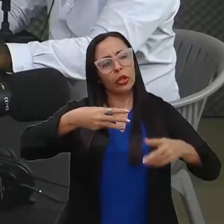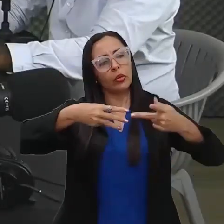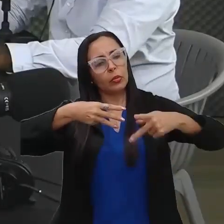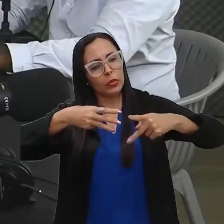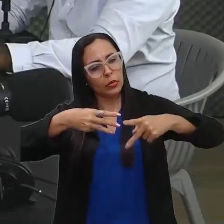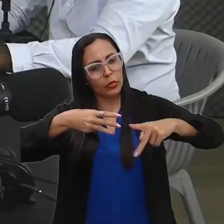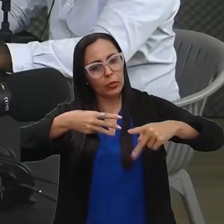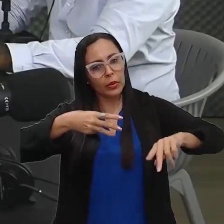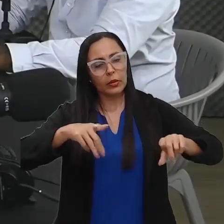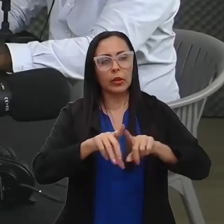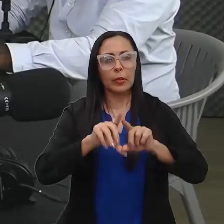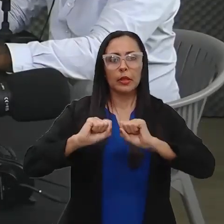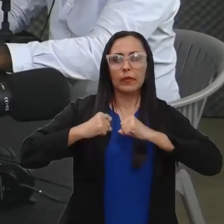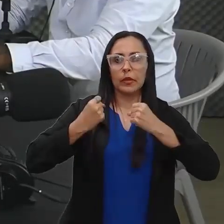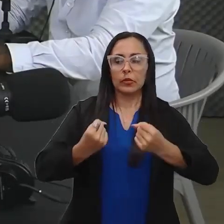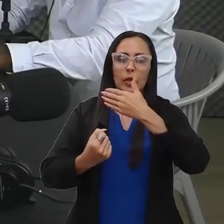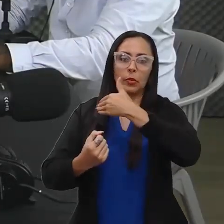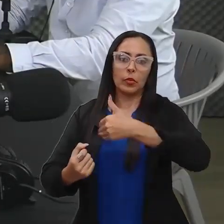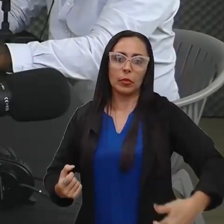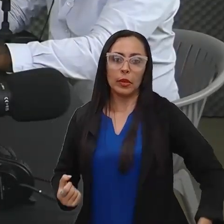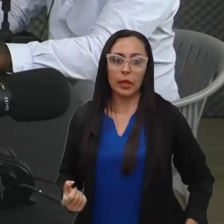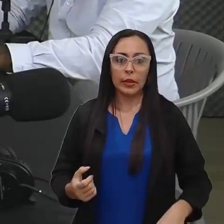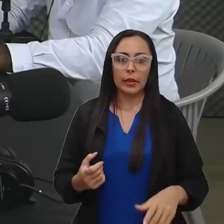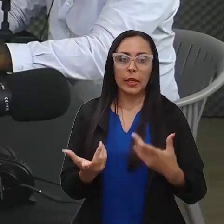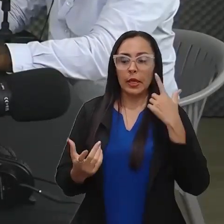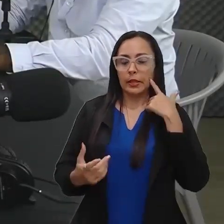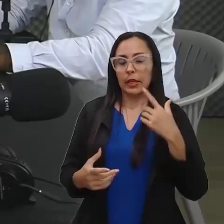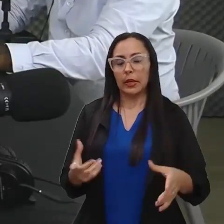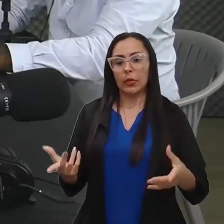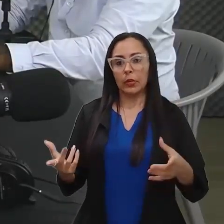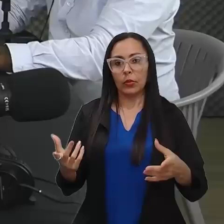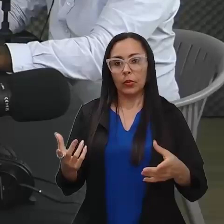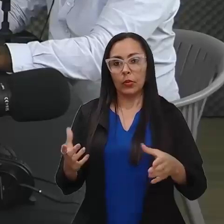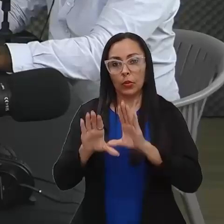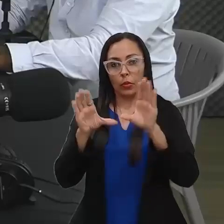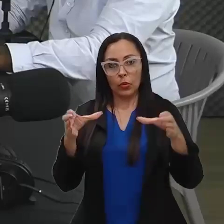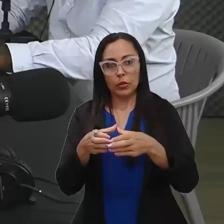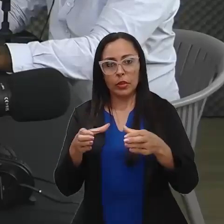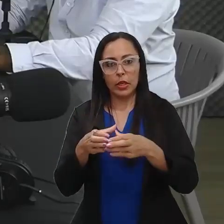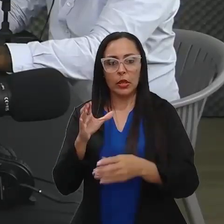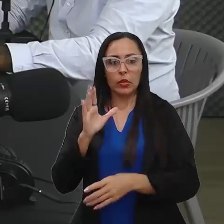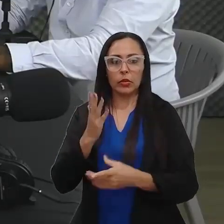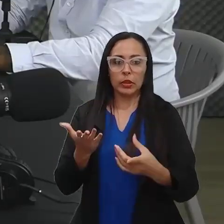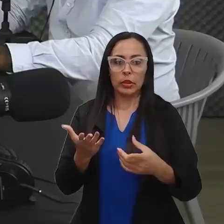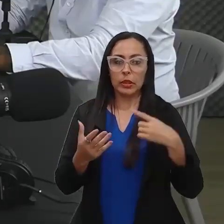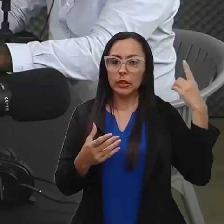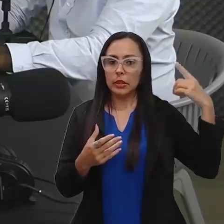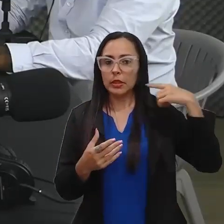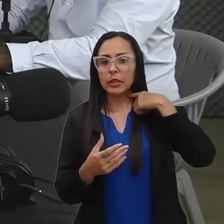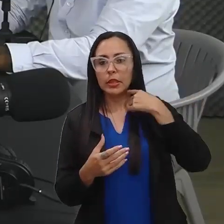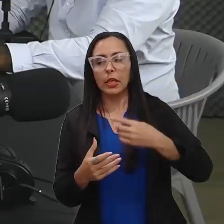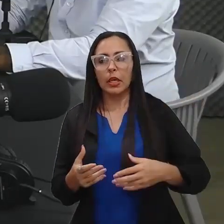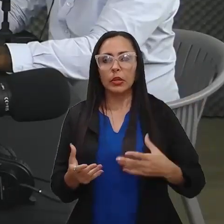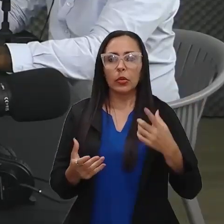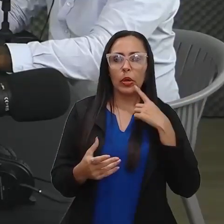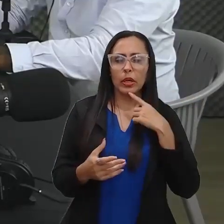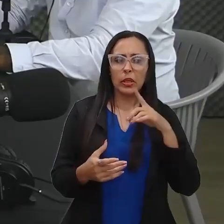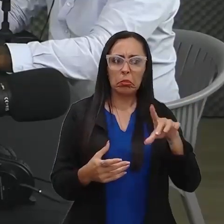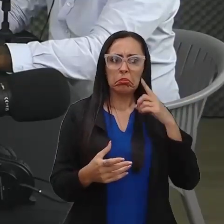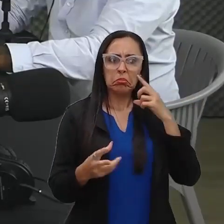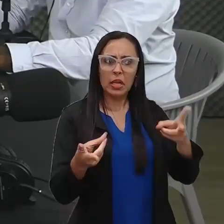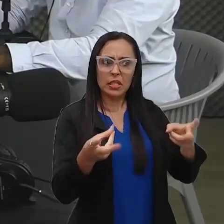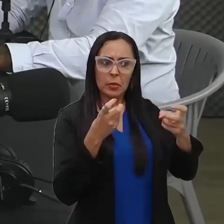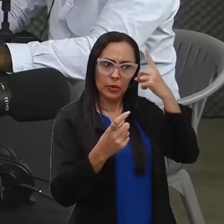a Defensoria Pública e a própria sociedade civil, os conselhos de direito, ao terem conhecimento de qualquer ato de violência